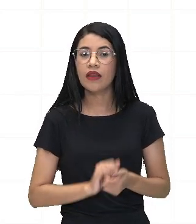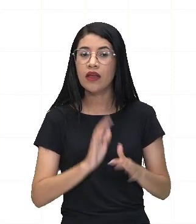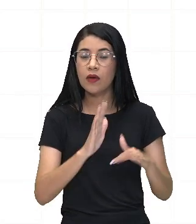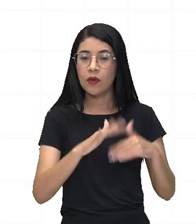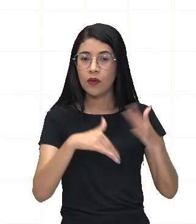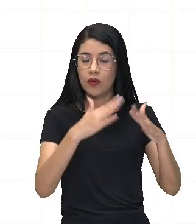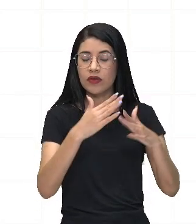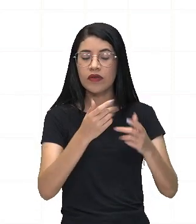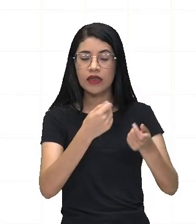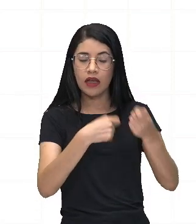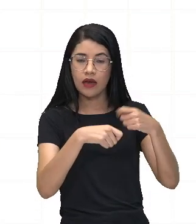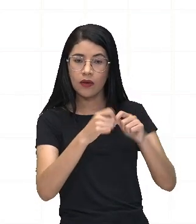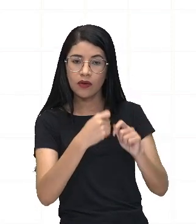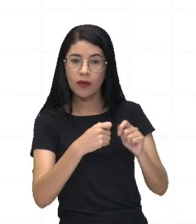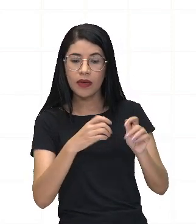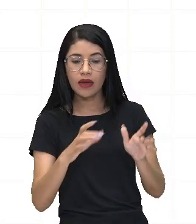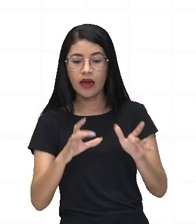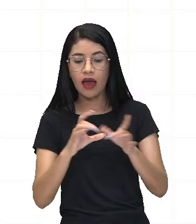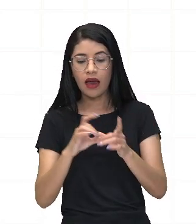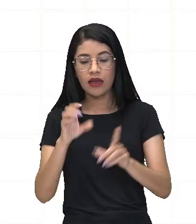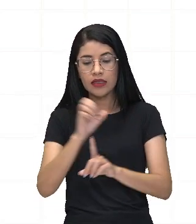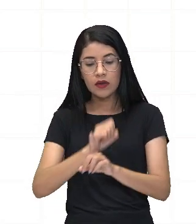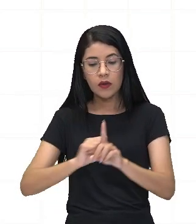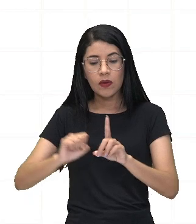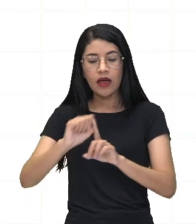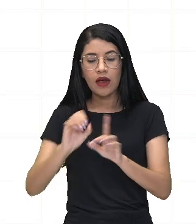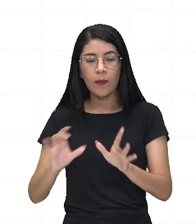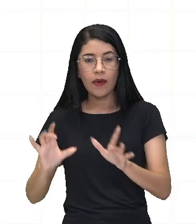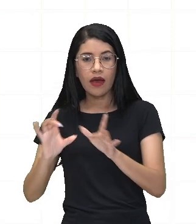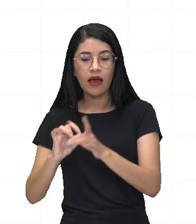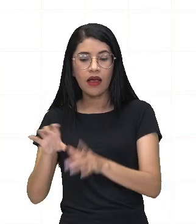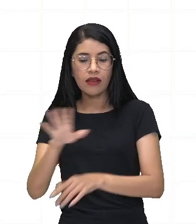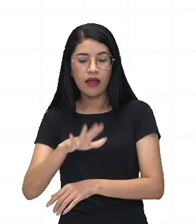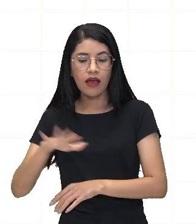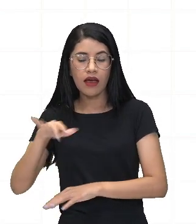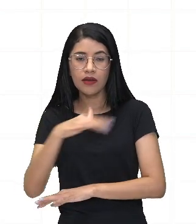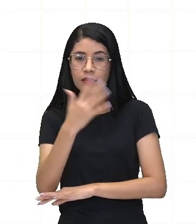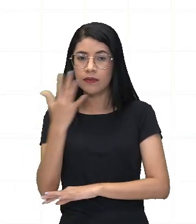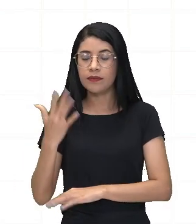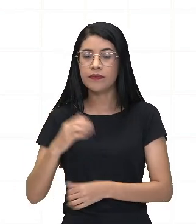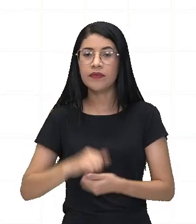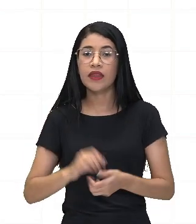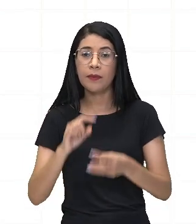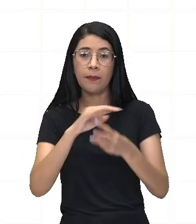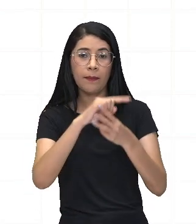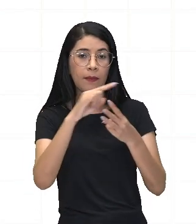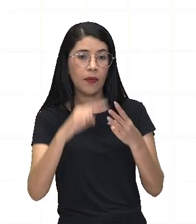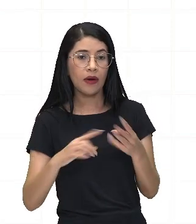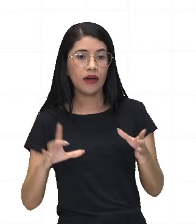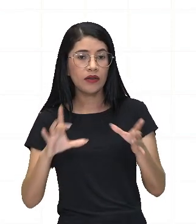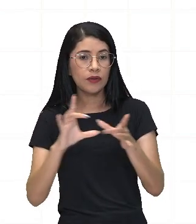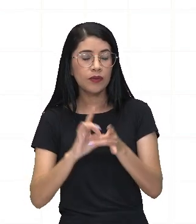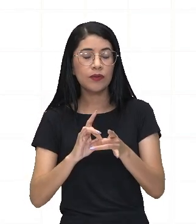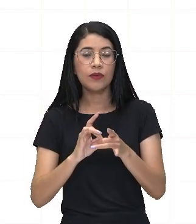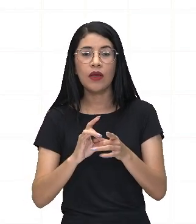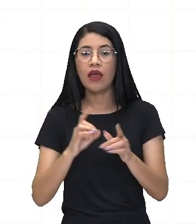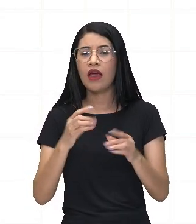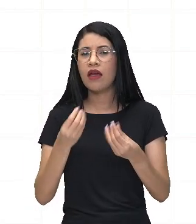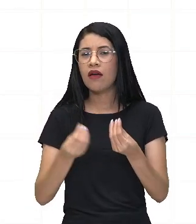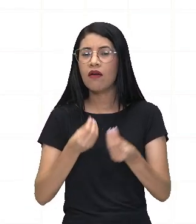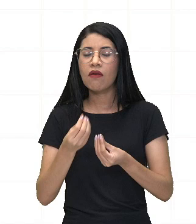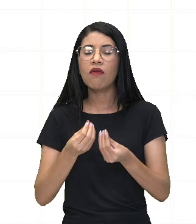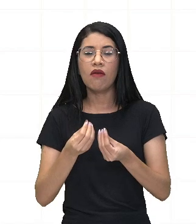desenvolvimento econômico, o social e o ambiental. Então, ele é um modelo, né, que ele